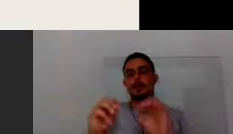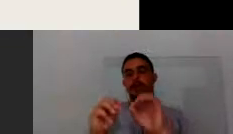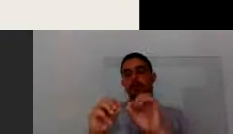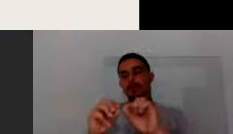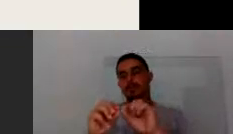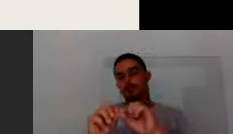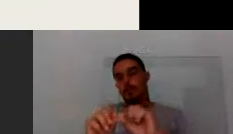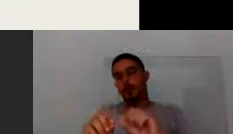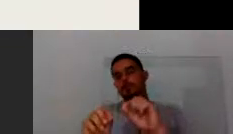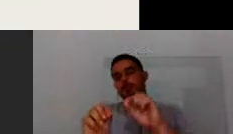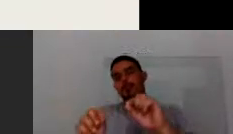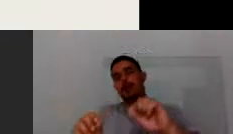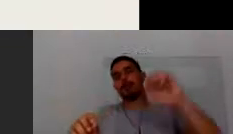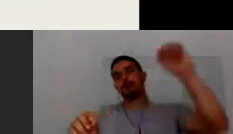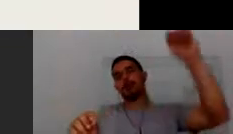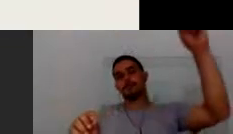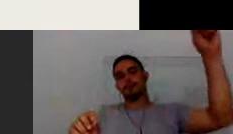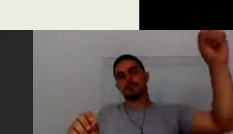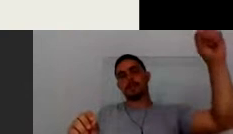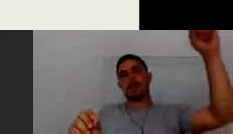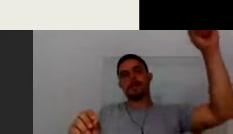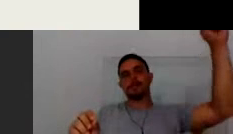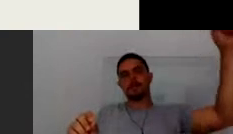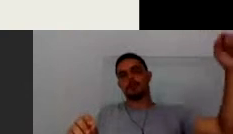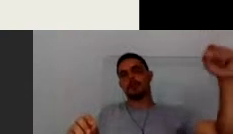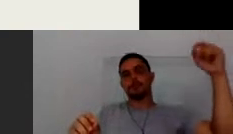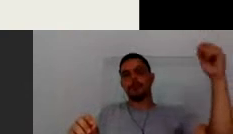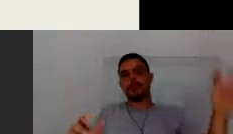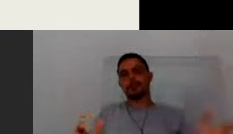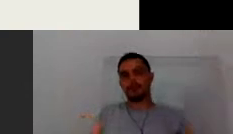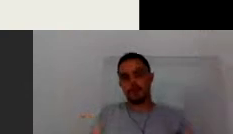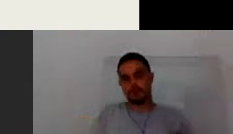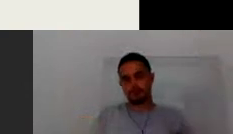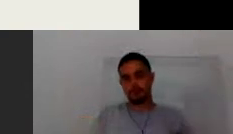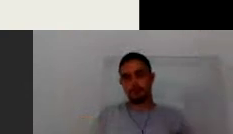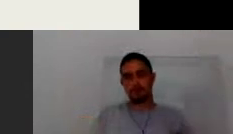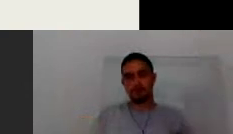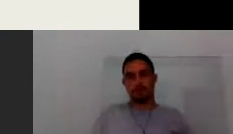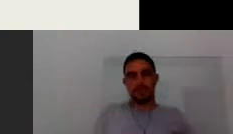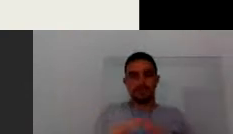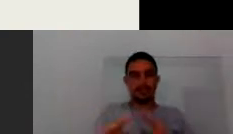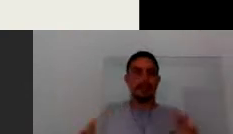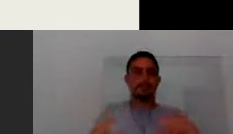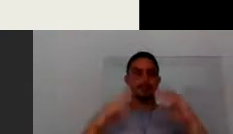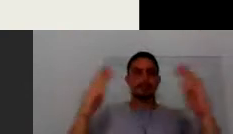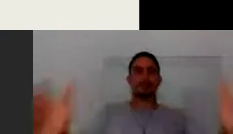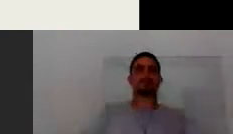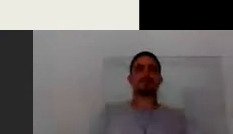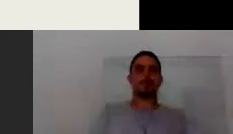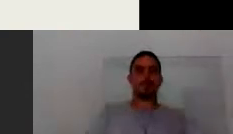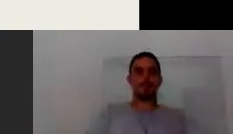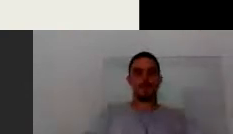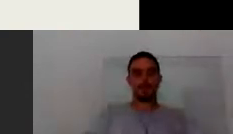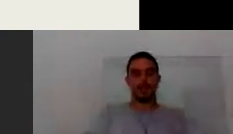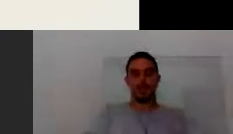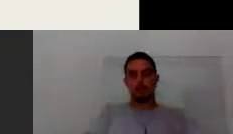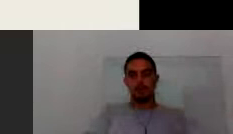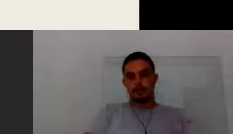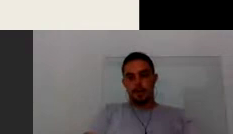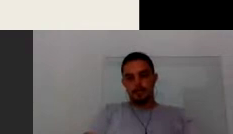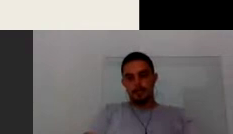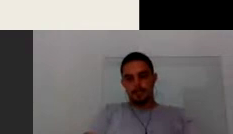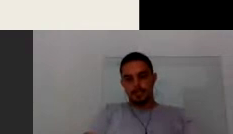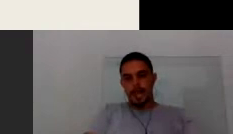sistema de irrigação, ela nunca pode ser maior do que a velocidade de infiltração básica de água no solo, ok? Isso é padrão, não pode ser,